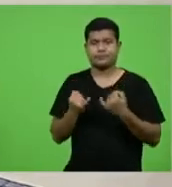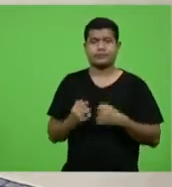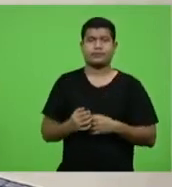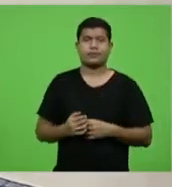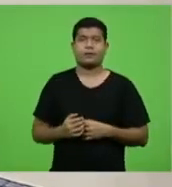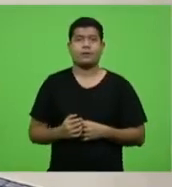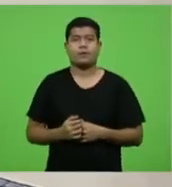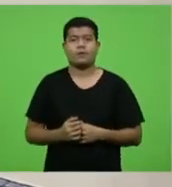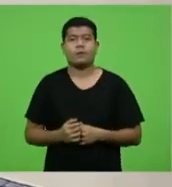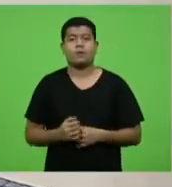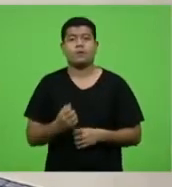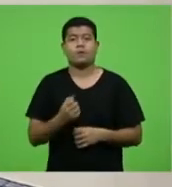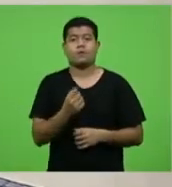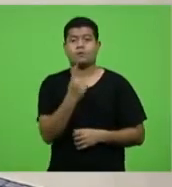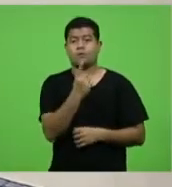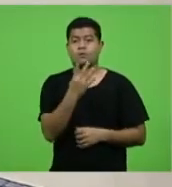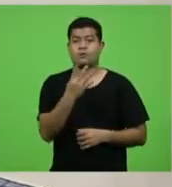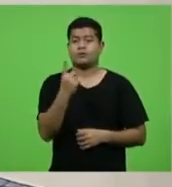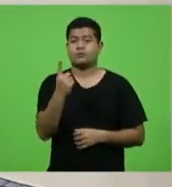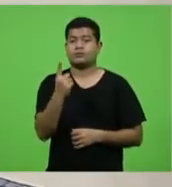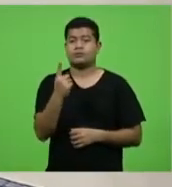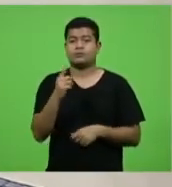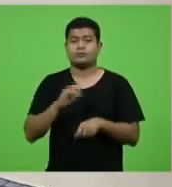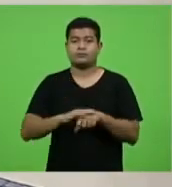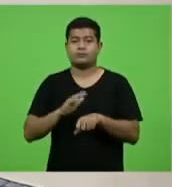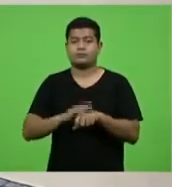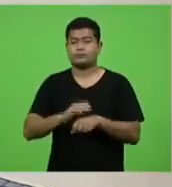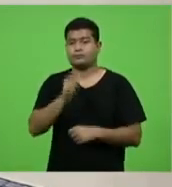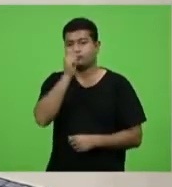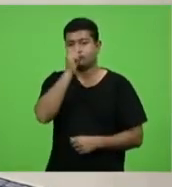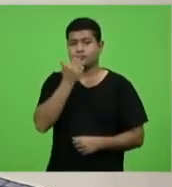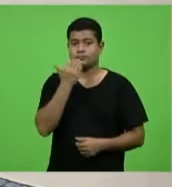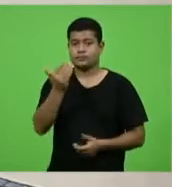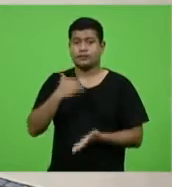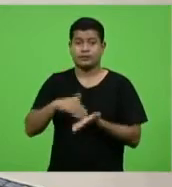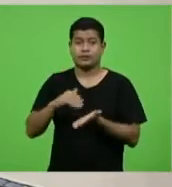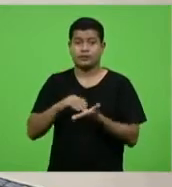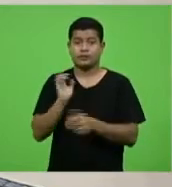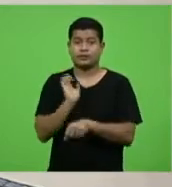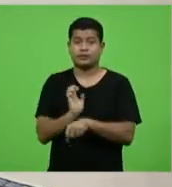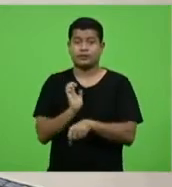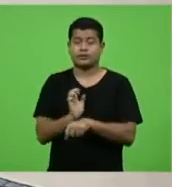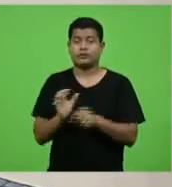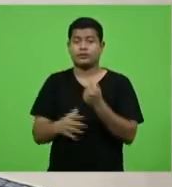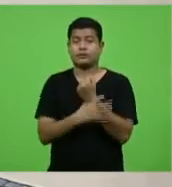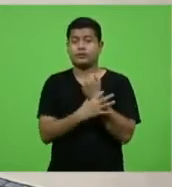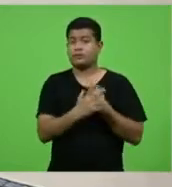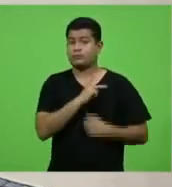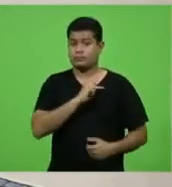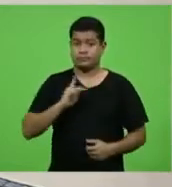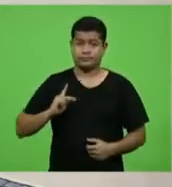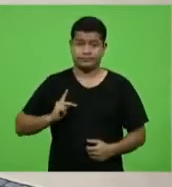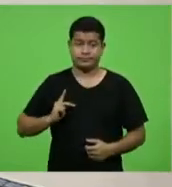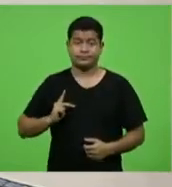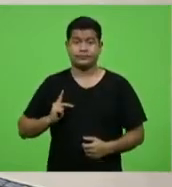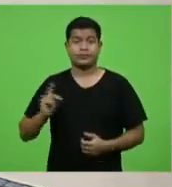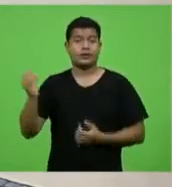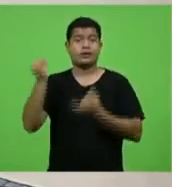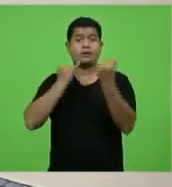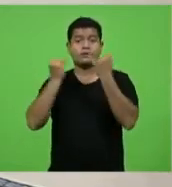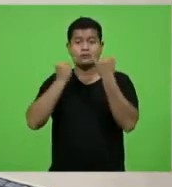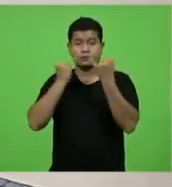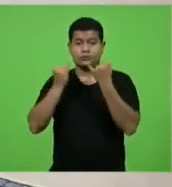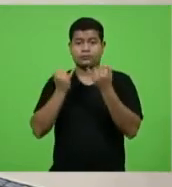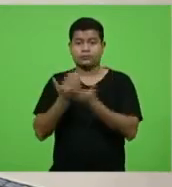Pedido de informação 141. Deputado João Amin, solicita ao secretário de Estado de Segurança Pública informações